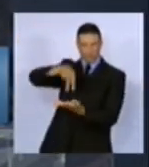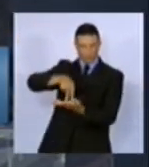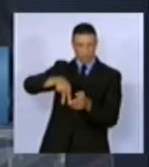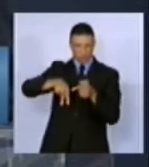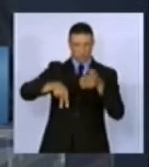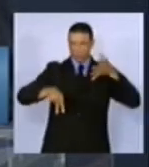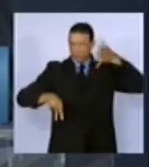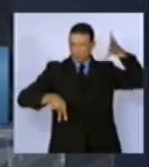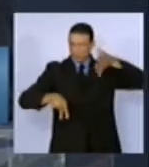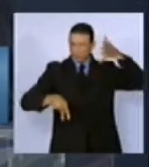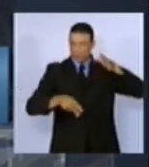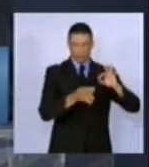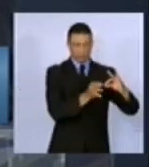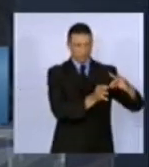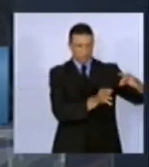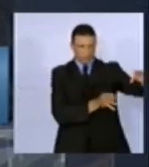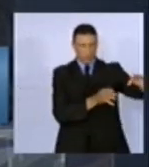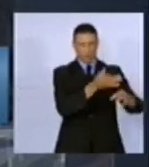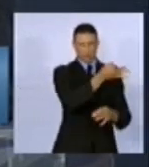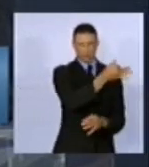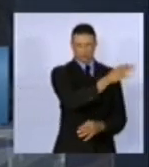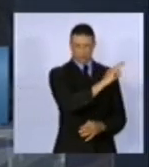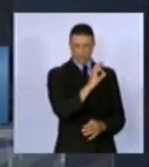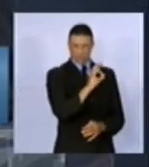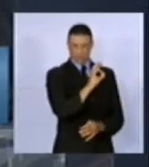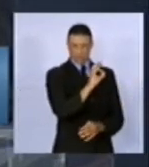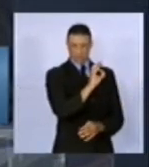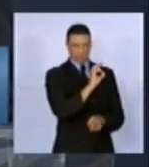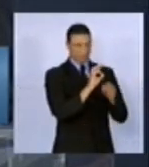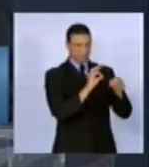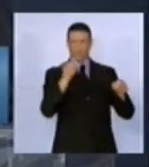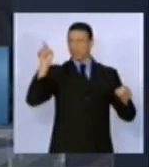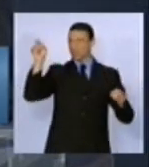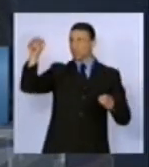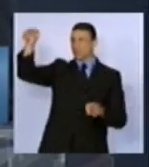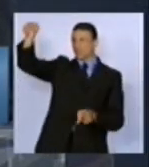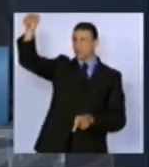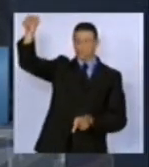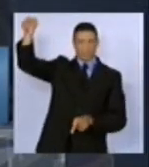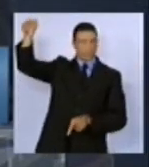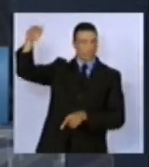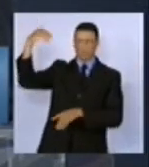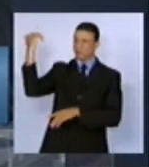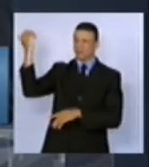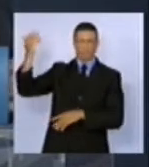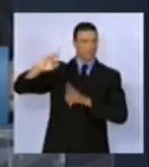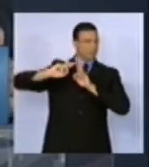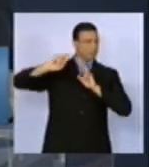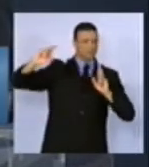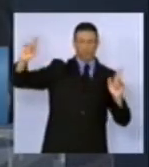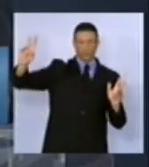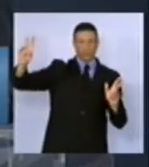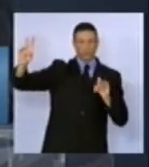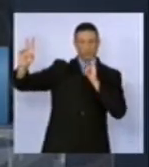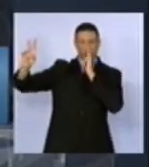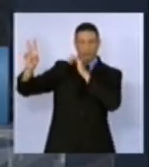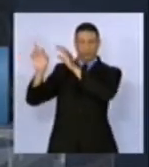100 vem aqui tá E são pequenos produtores na região nordeste e se vê essa essa essa